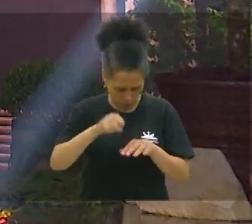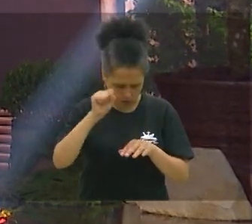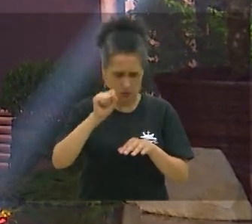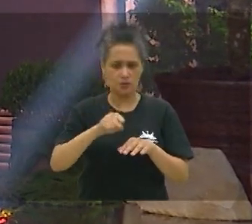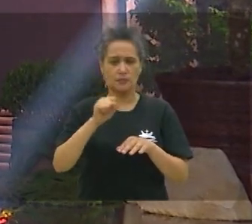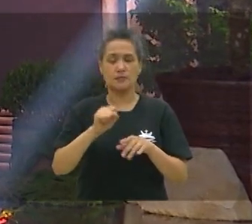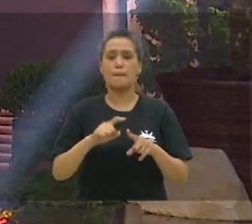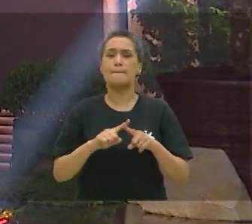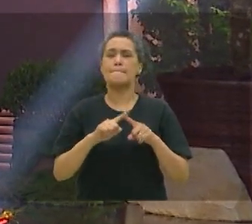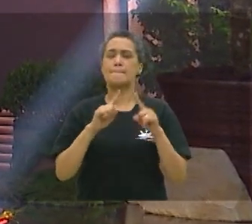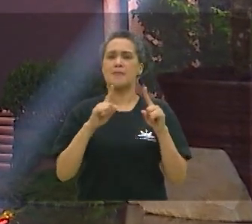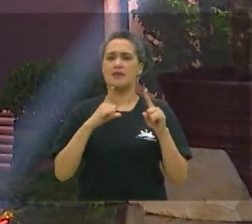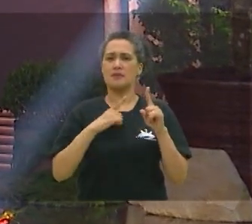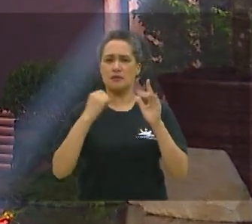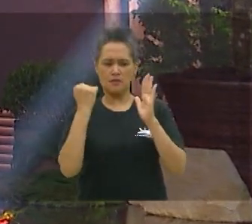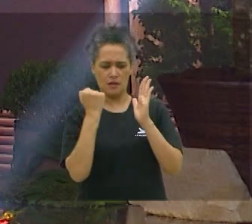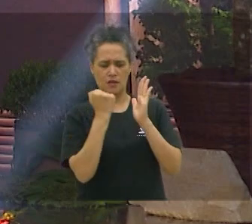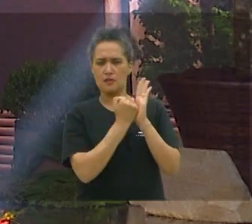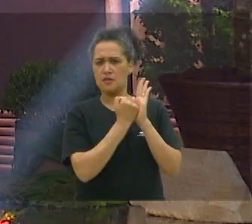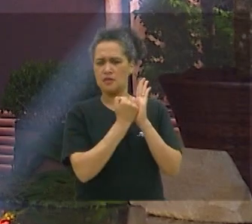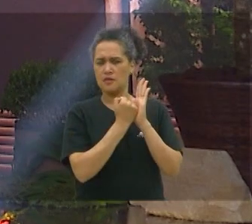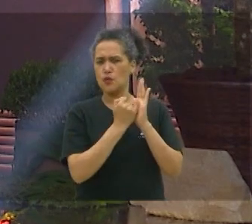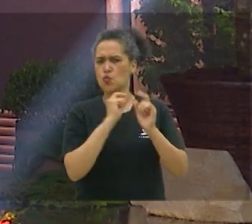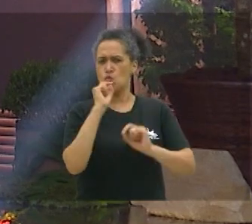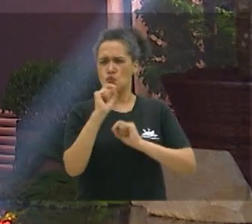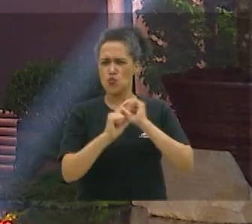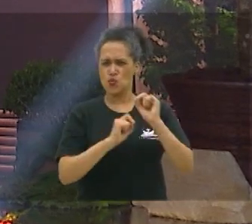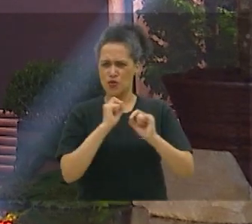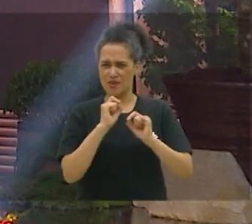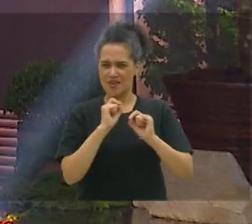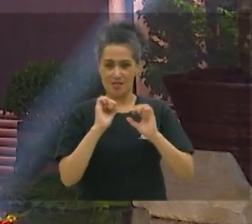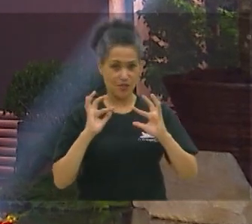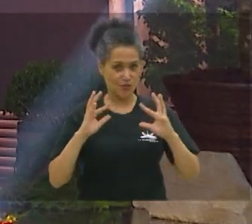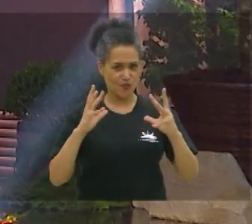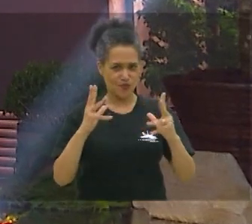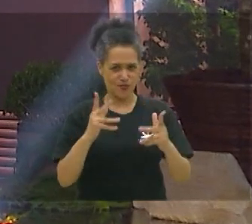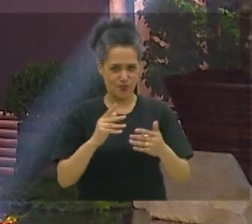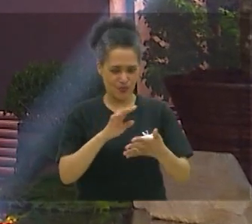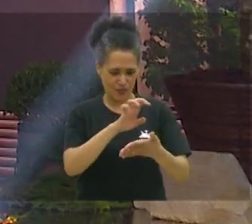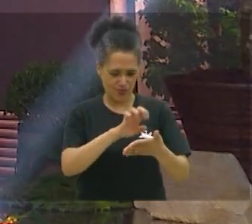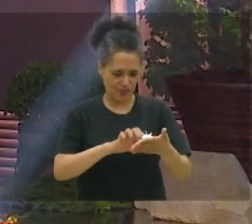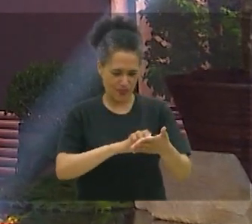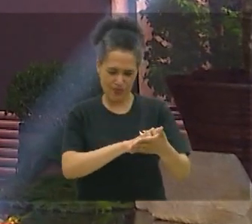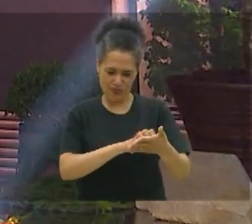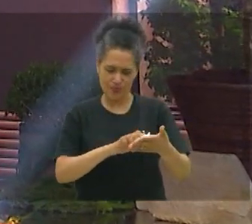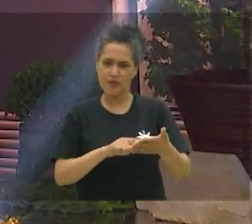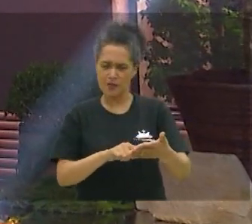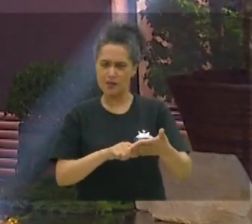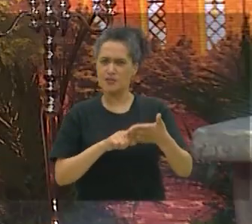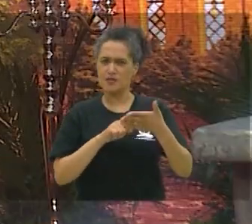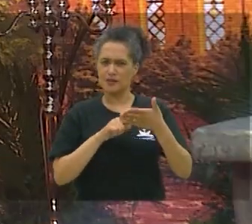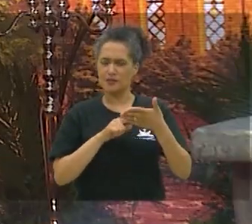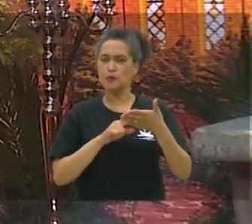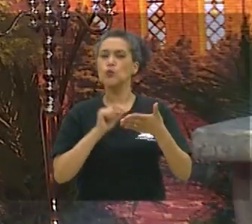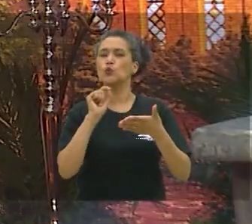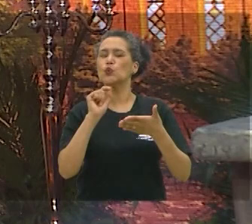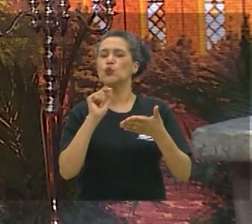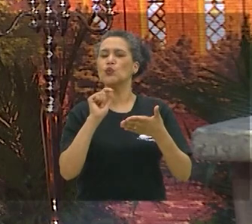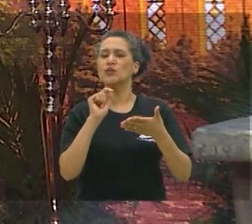Mas teve um marco que os evangelistas todos registram. Sabe